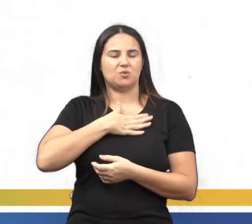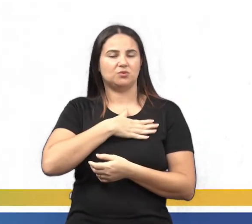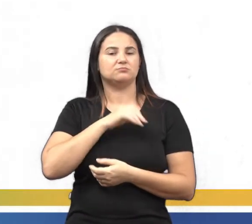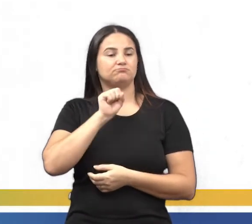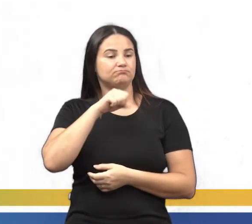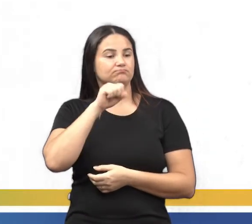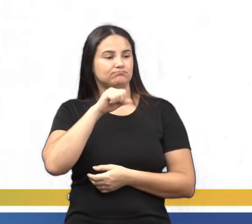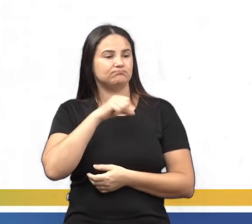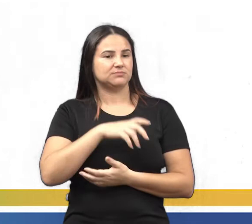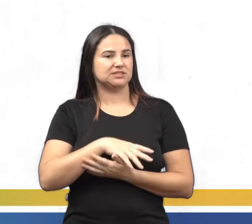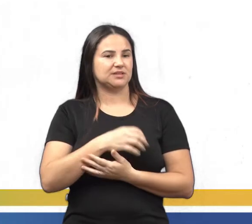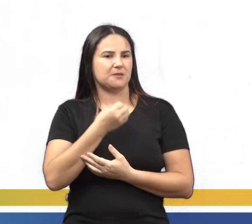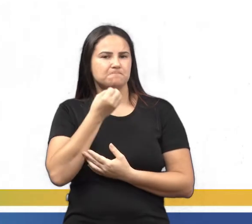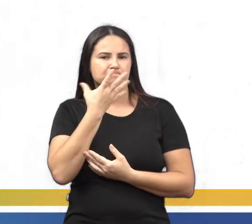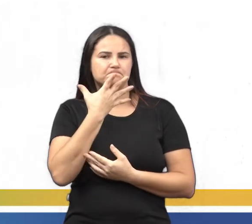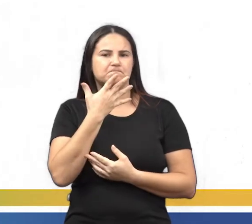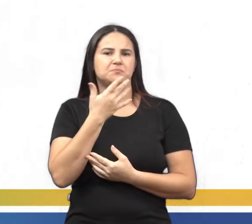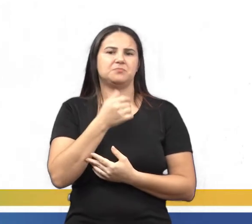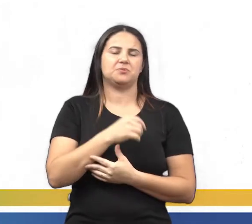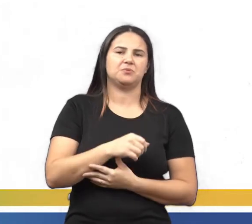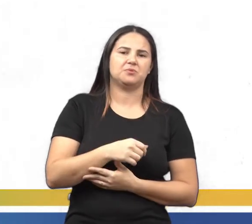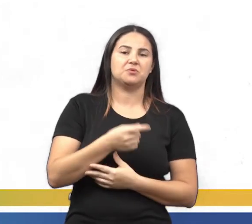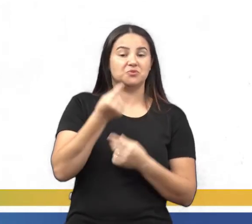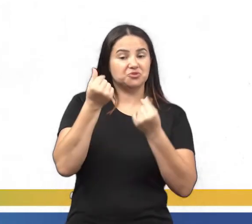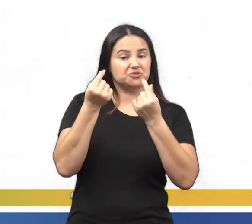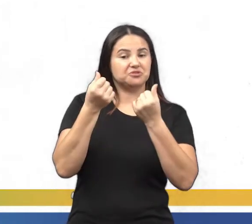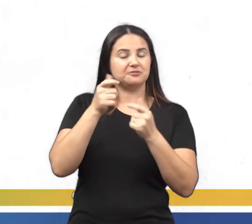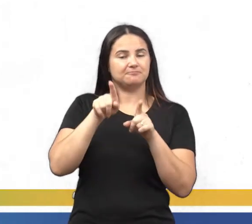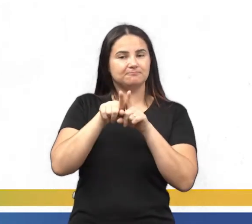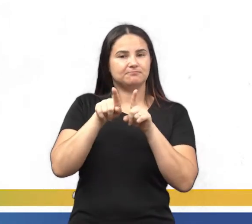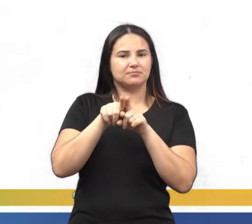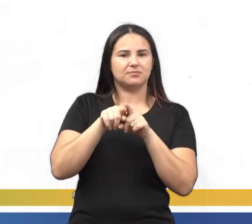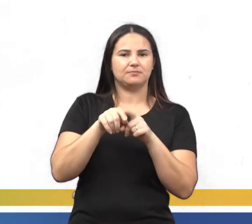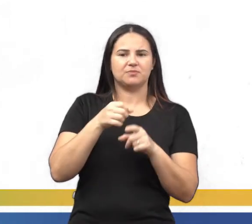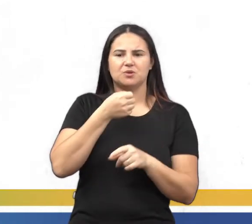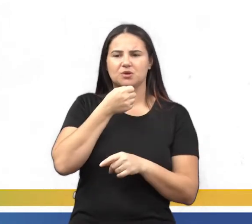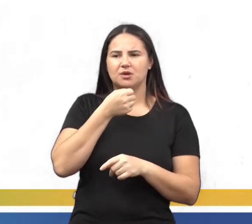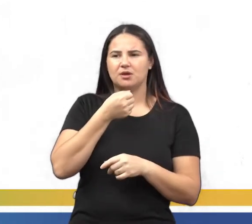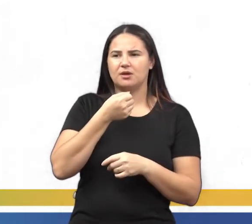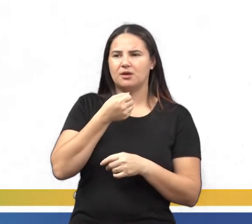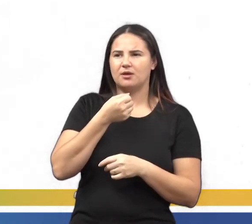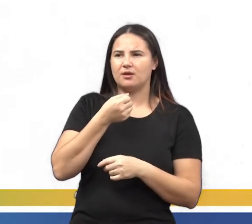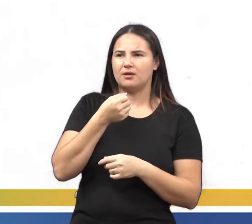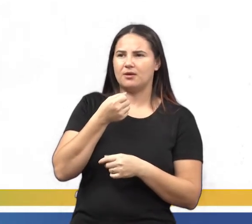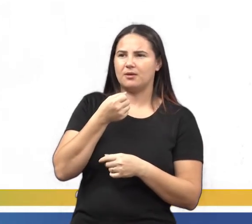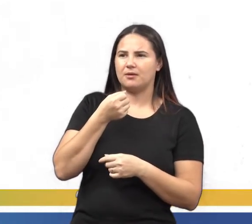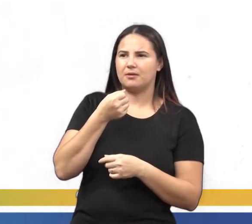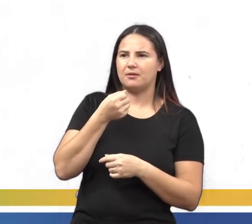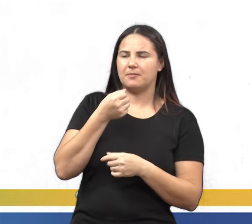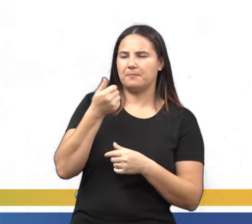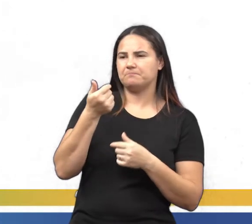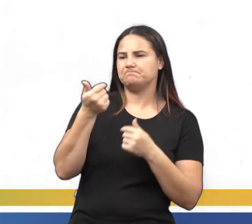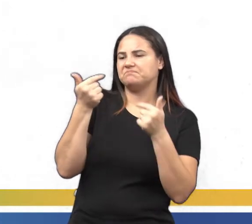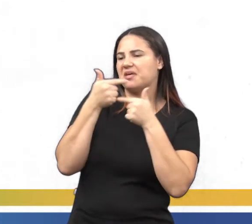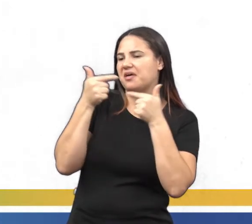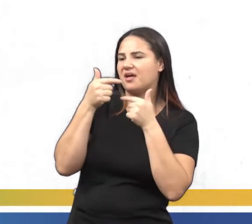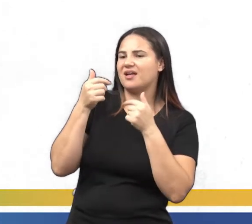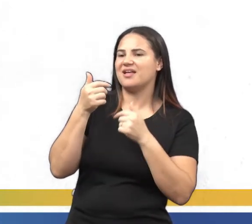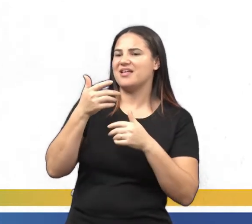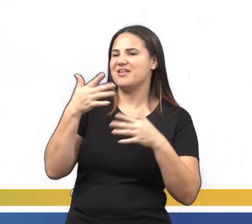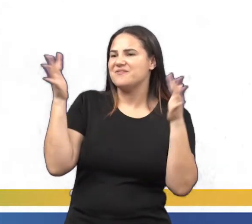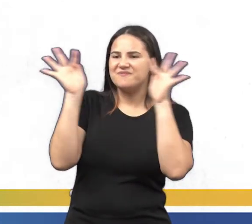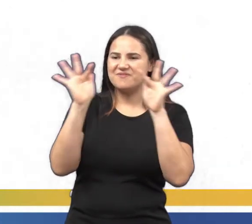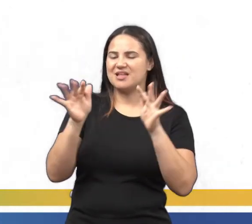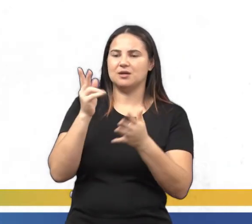dinheiro. Ser humorista significa estar sempre feliz? Ele responde, não é bem isso, mas é um modo de